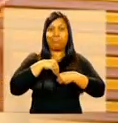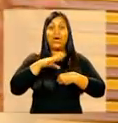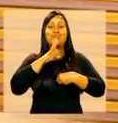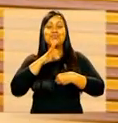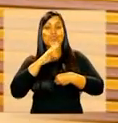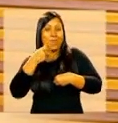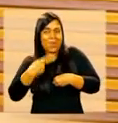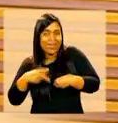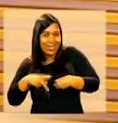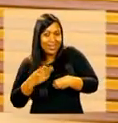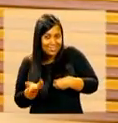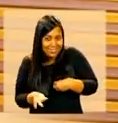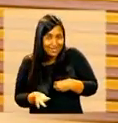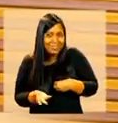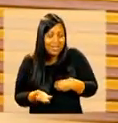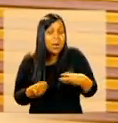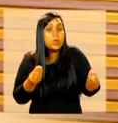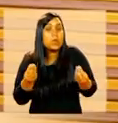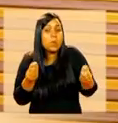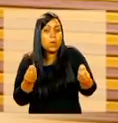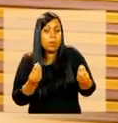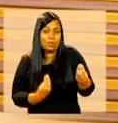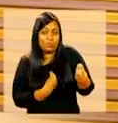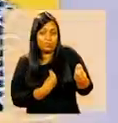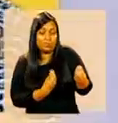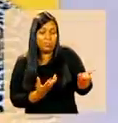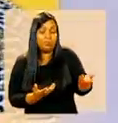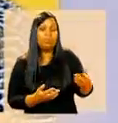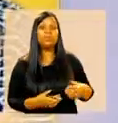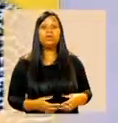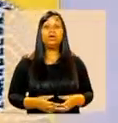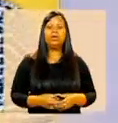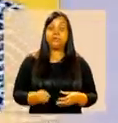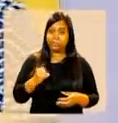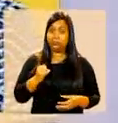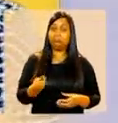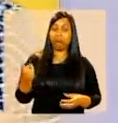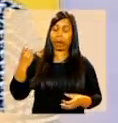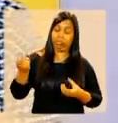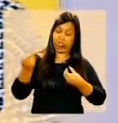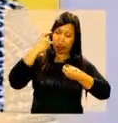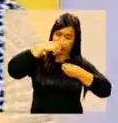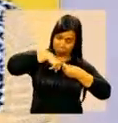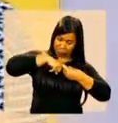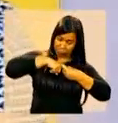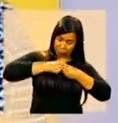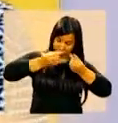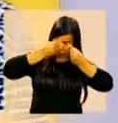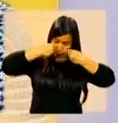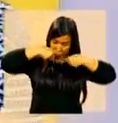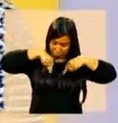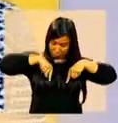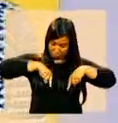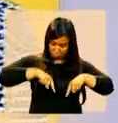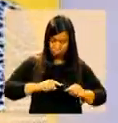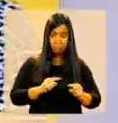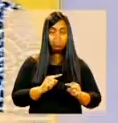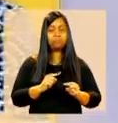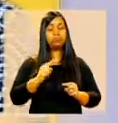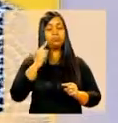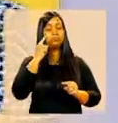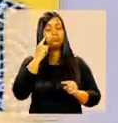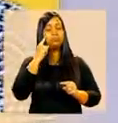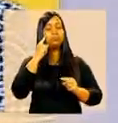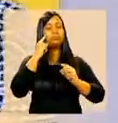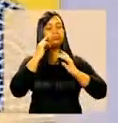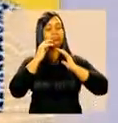se conhecer, né, mais profundamente? Como é que você vê isso? Sim, eu acho que a gente se reconecta, né, com a gente mesmo, né, nas viagens. Essa